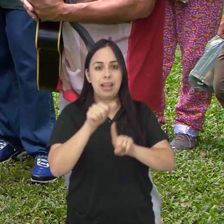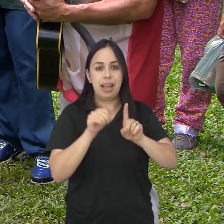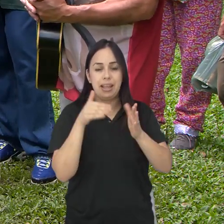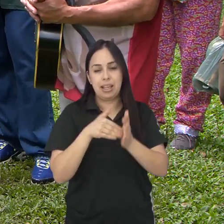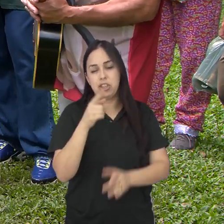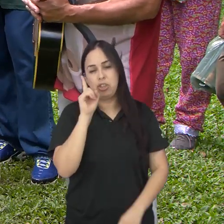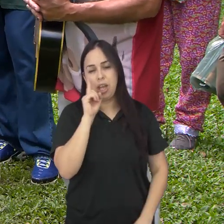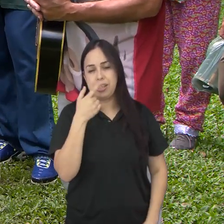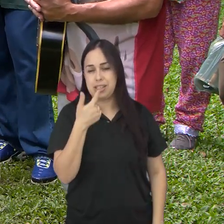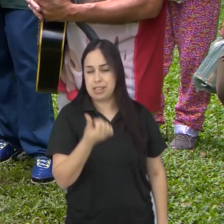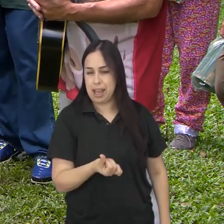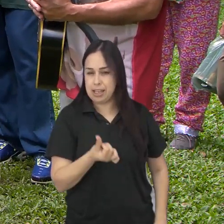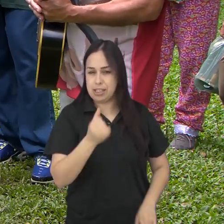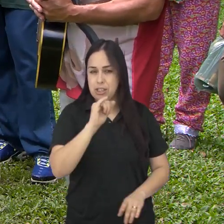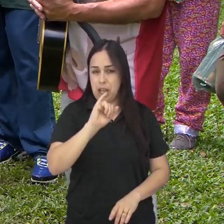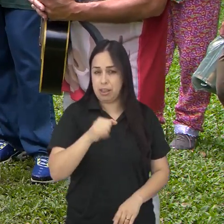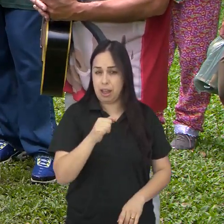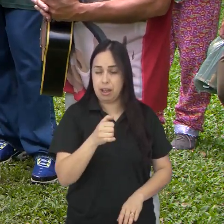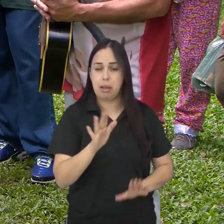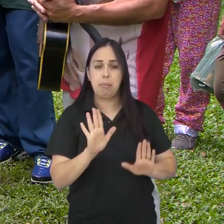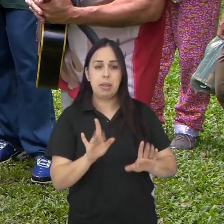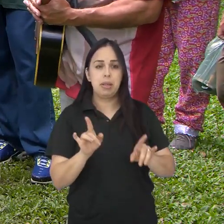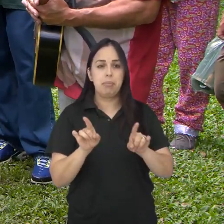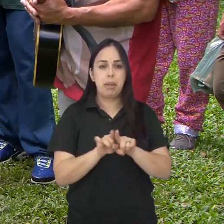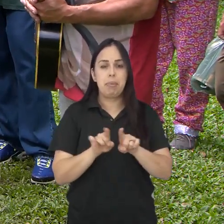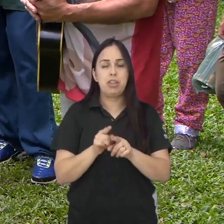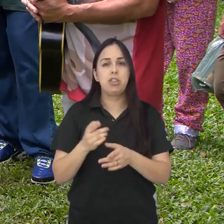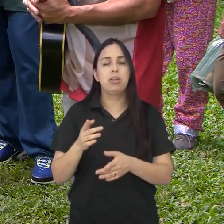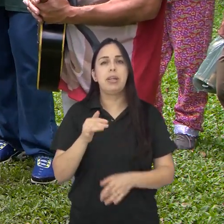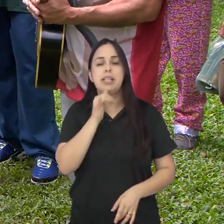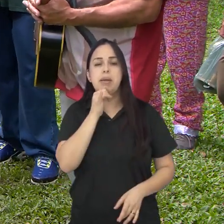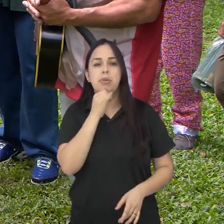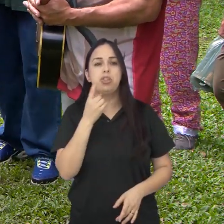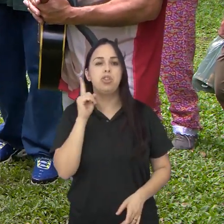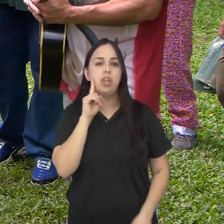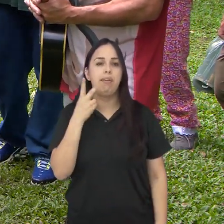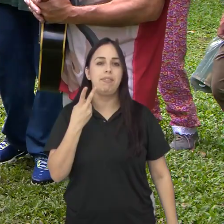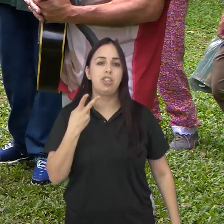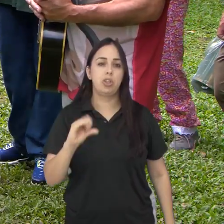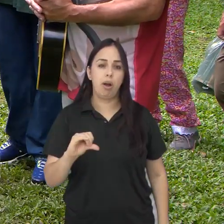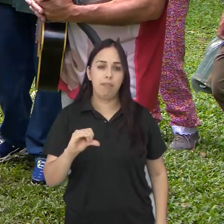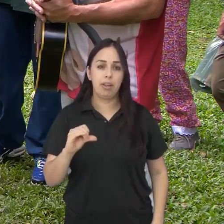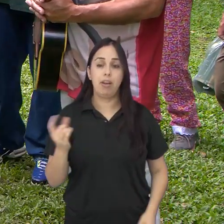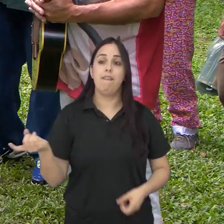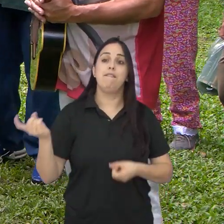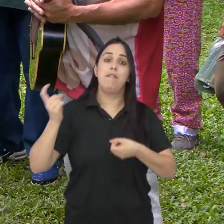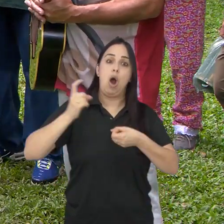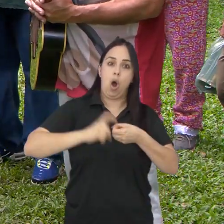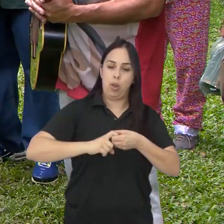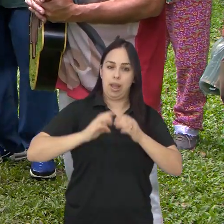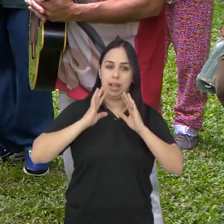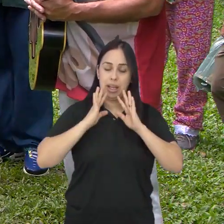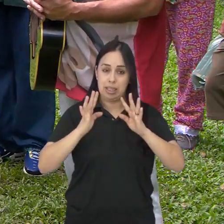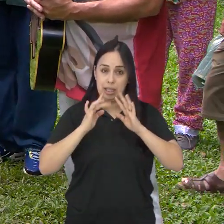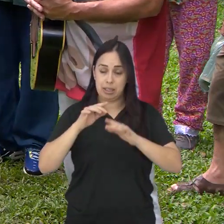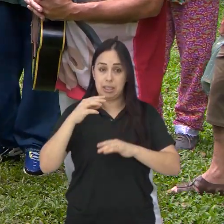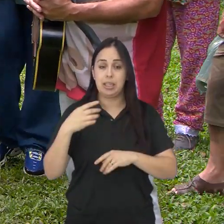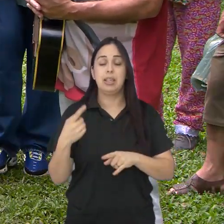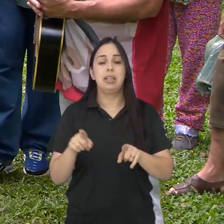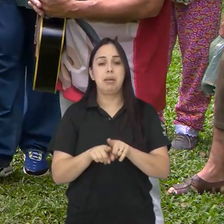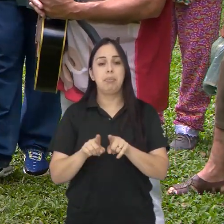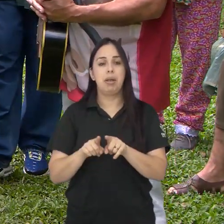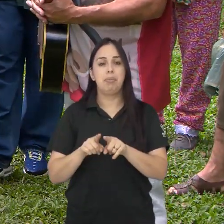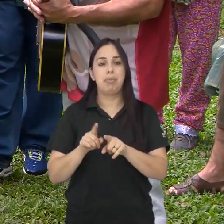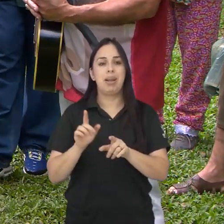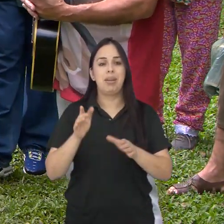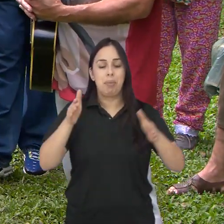né, nas casas. Fora os outros convites, né? Dia 29 de janeiro a gente vai estar aqui novamente, né, para fechar o ciclo do